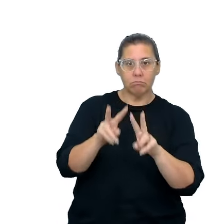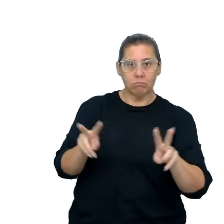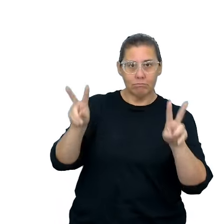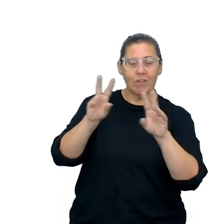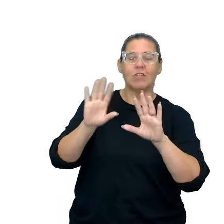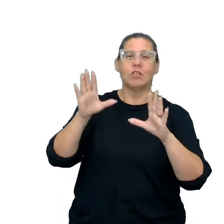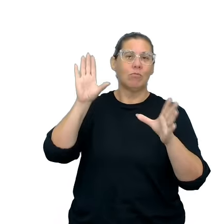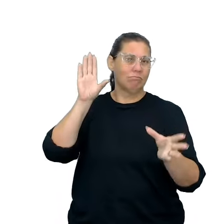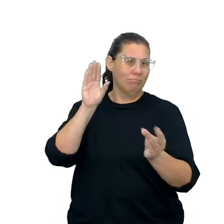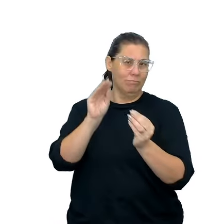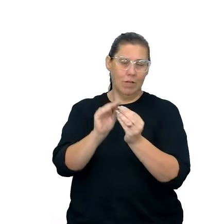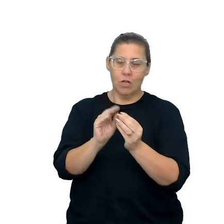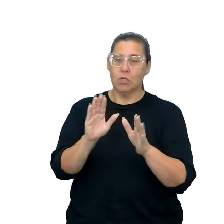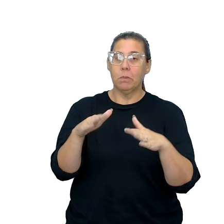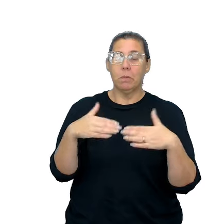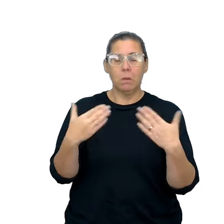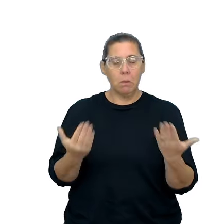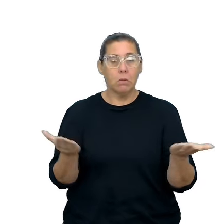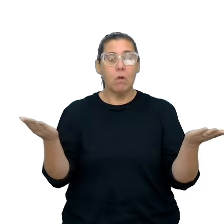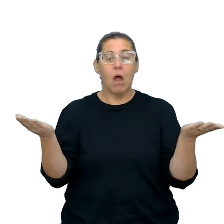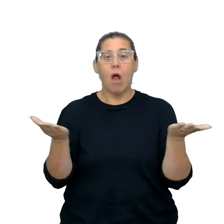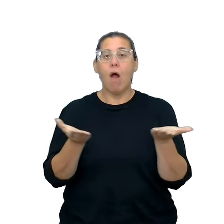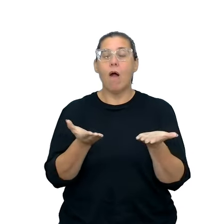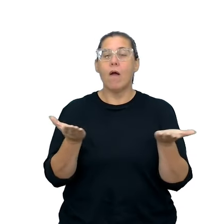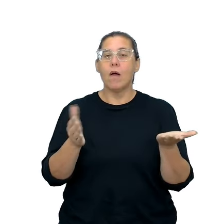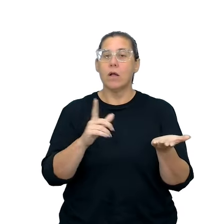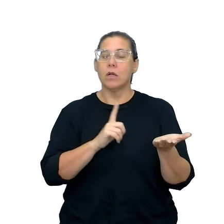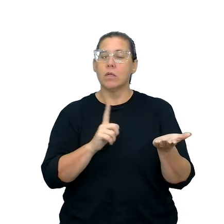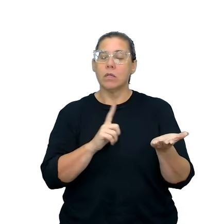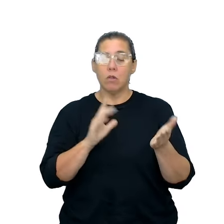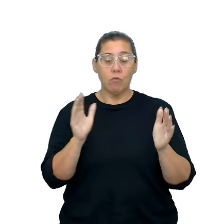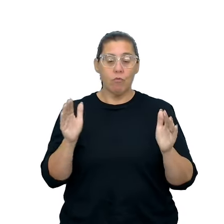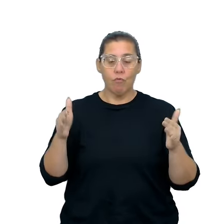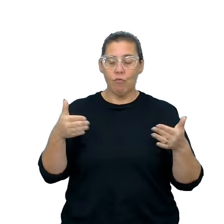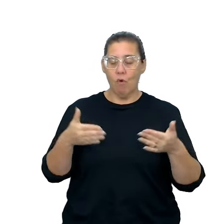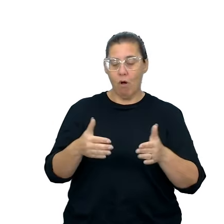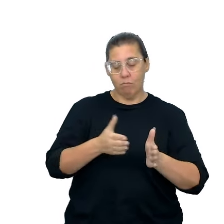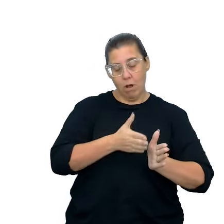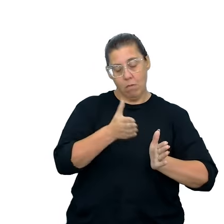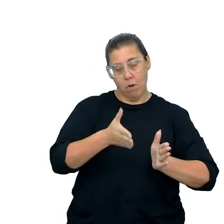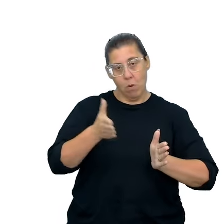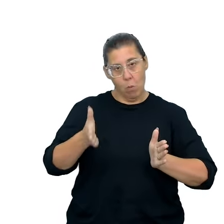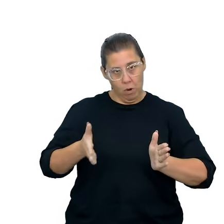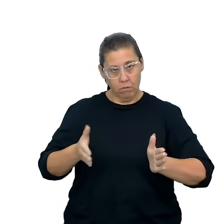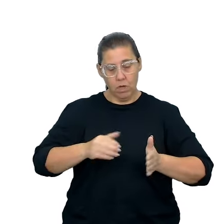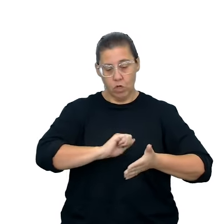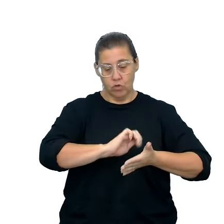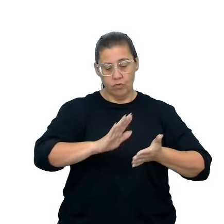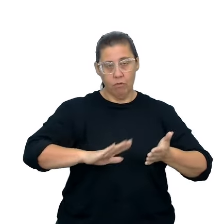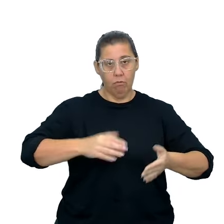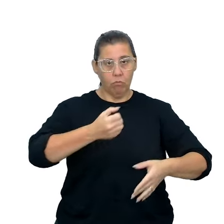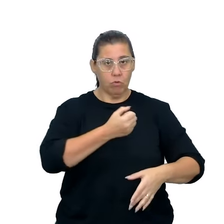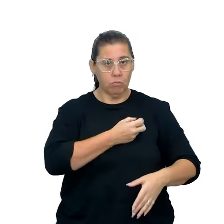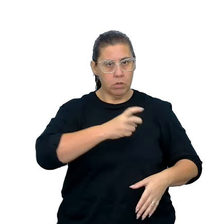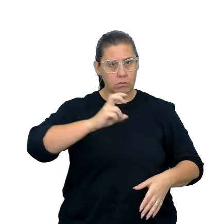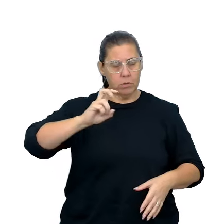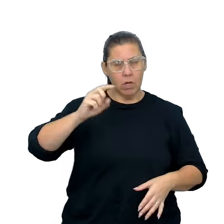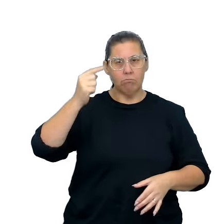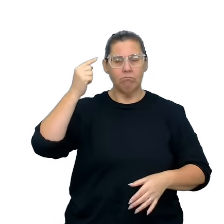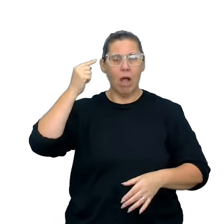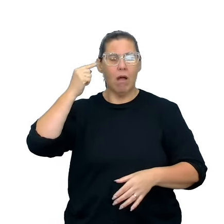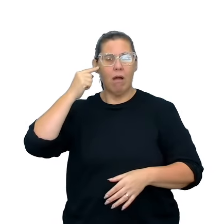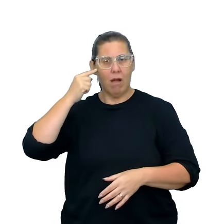né? Quando nós estamos agora tendo como foco a sequência de atividades 5, nós temos que